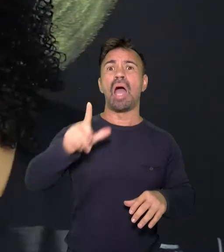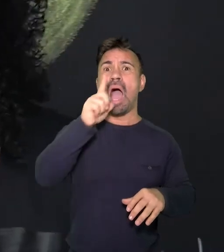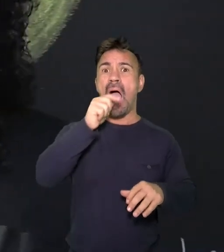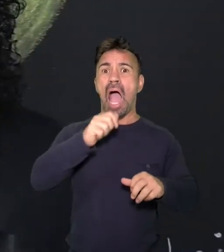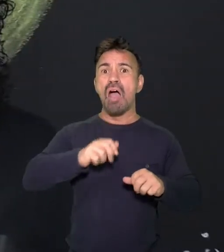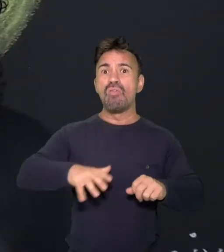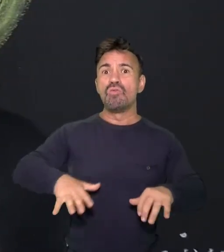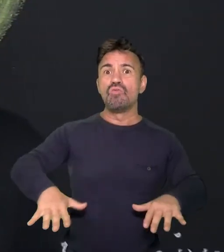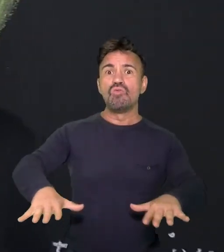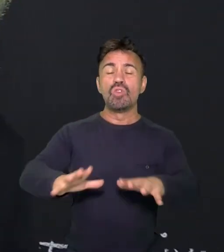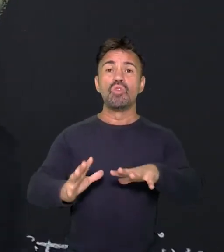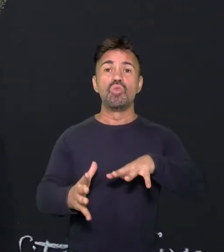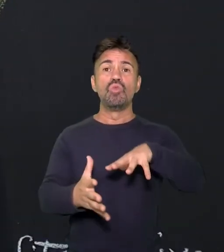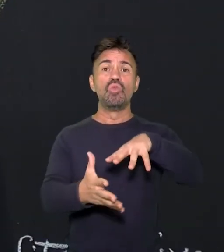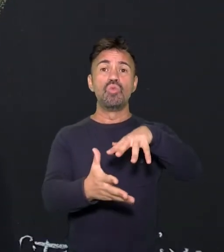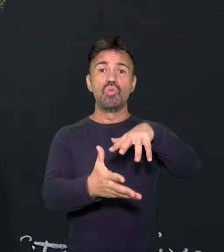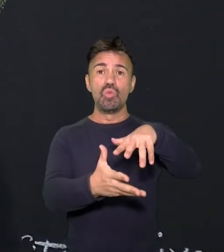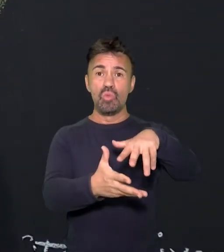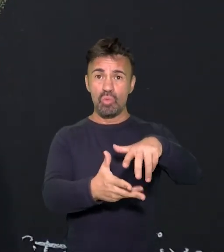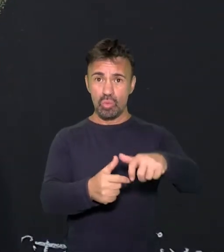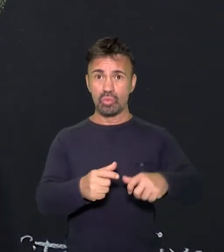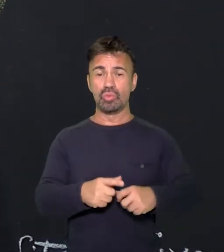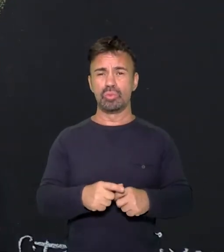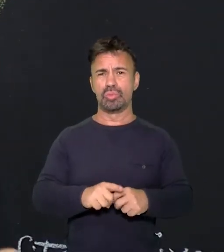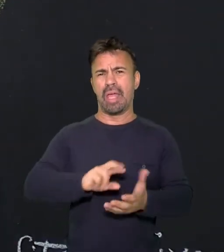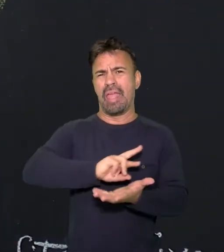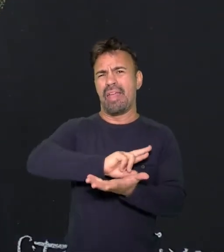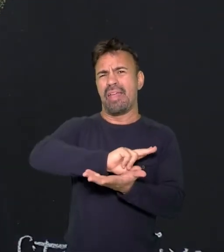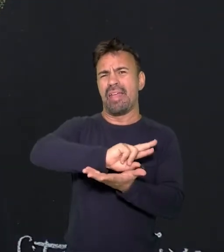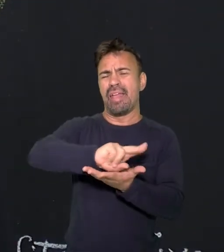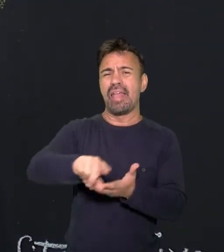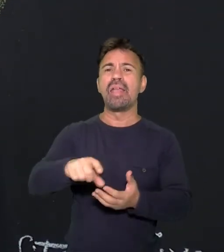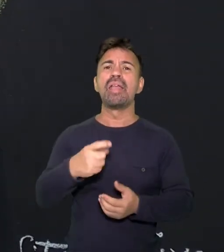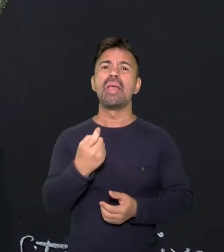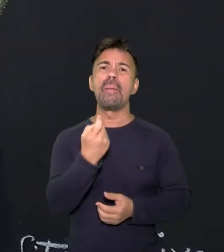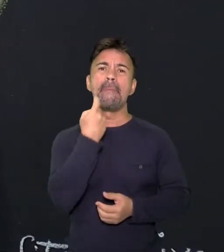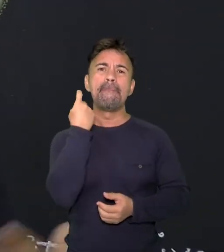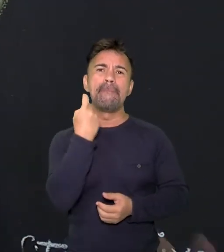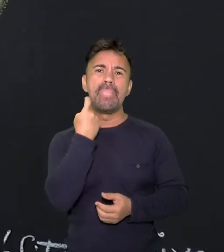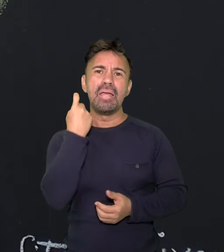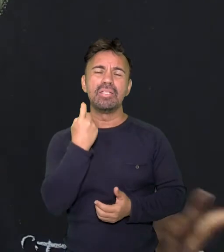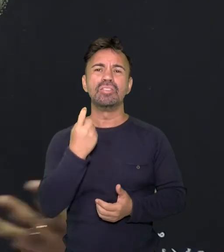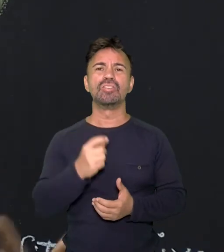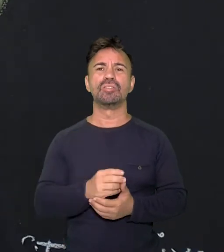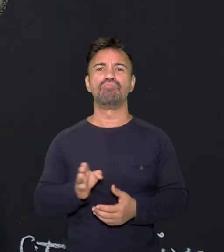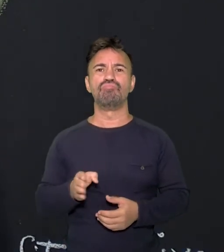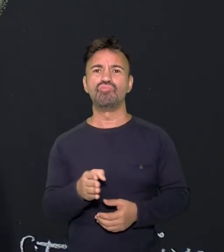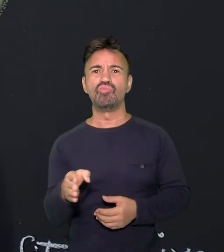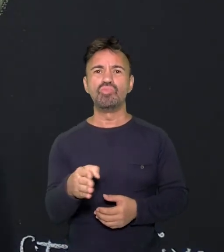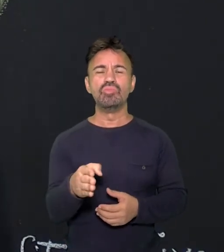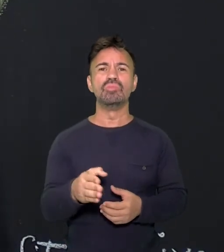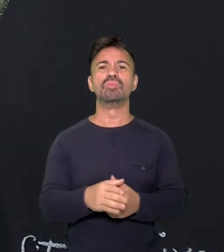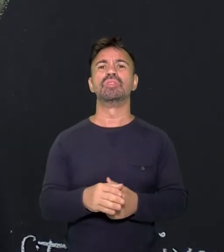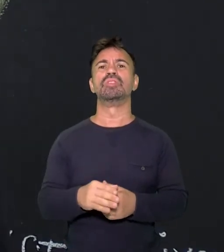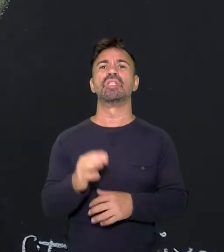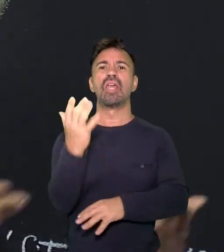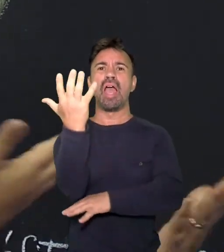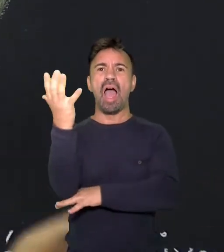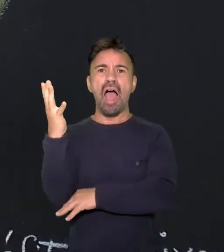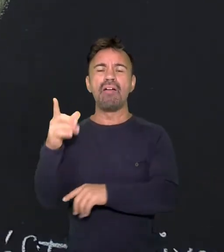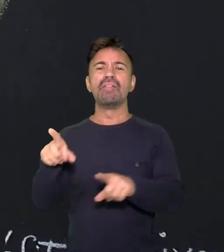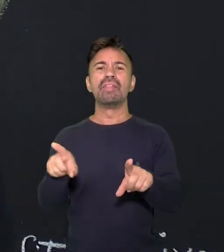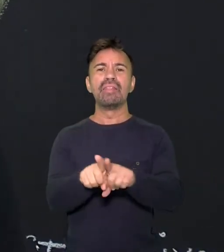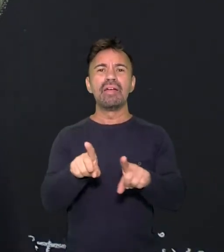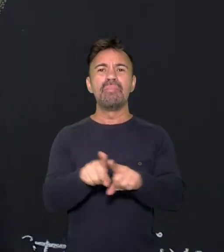alagadas do mundo. E ele tem como destaque uma grande diversidade de peixes e, por consequência, de aves, justamente